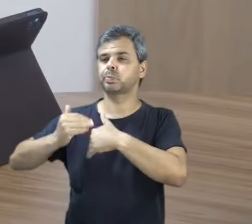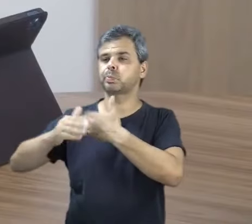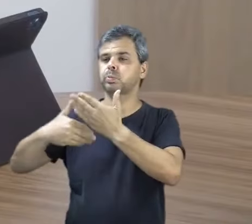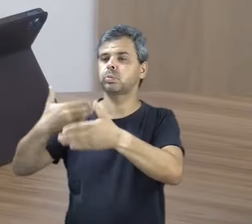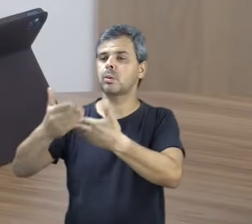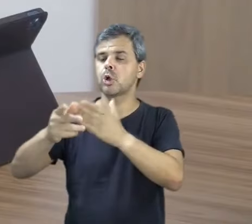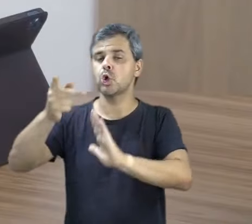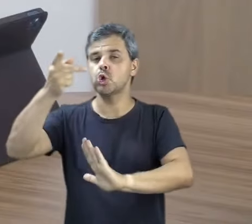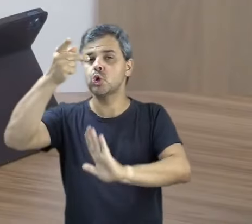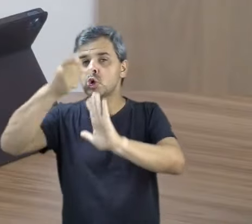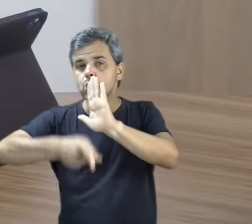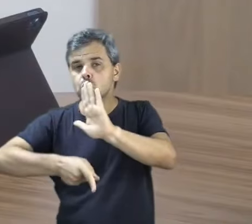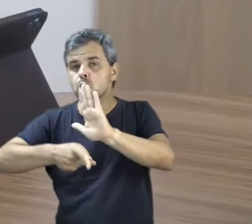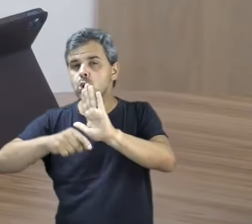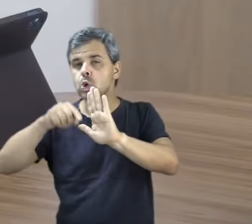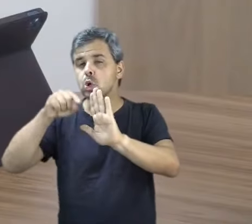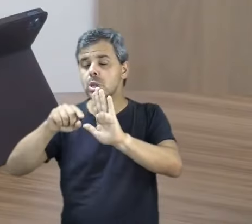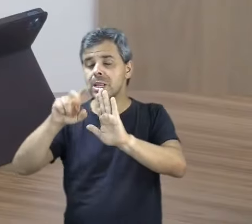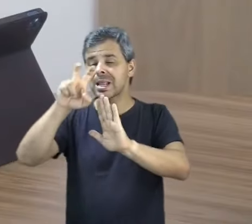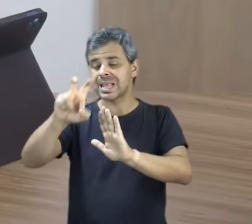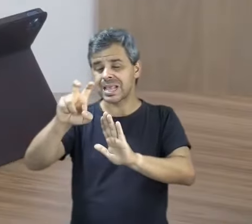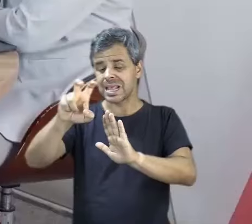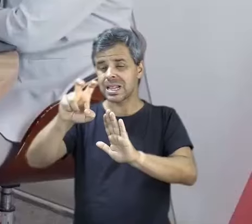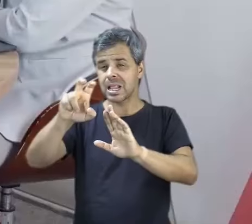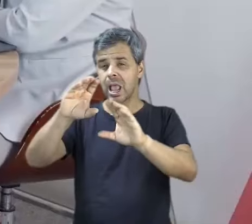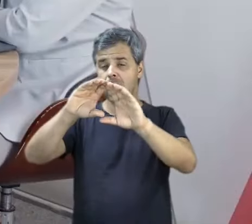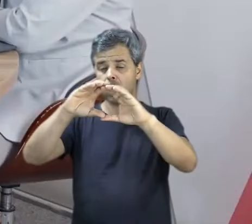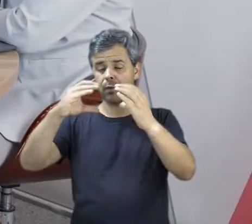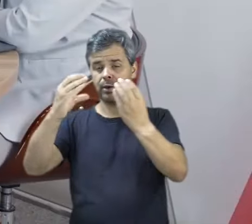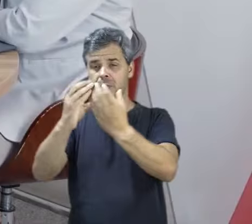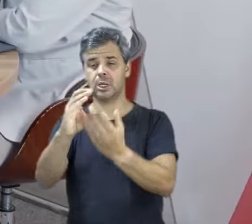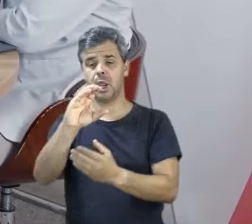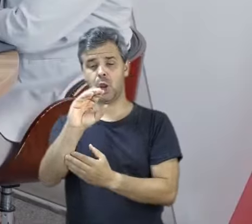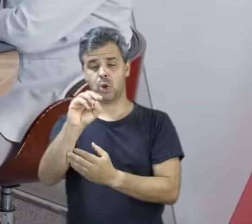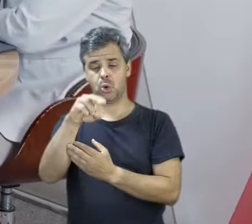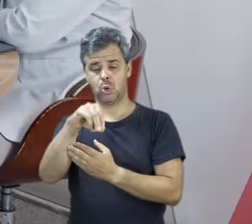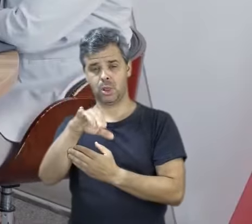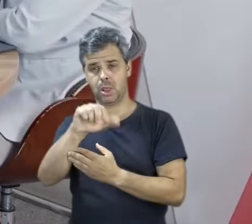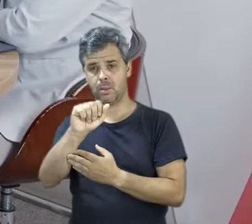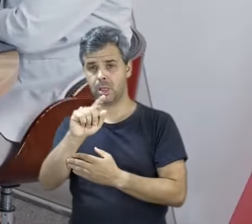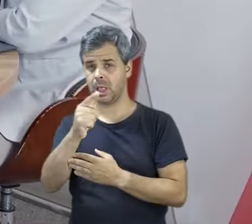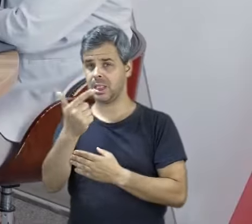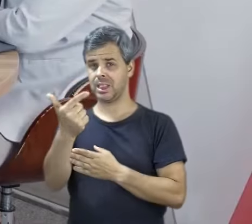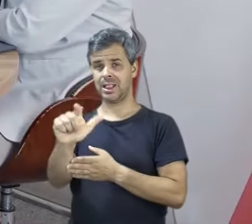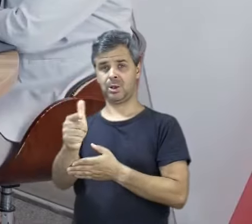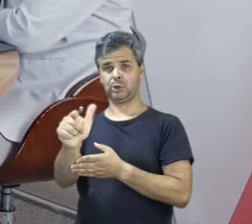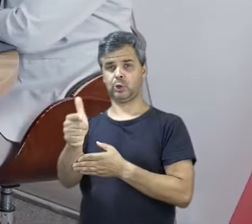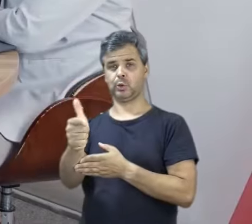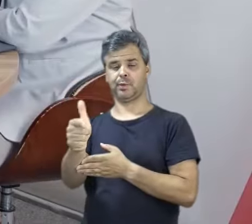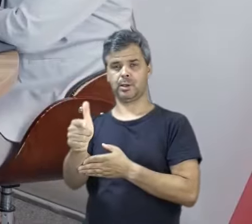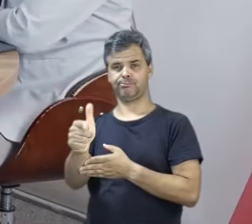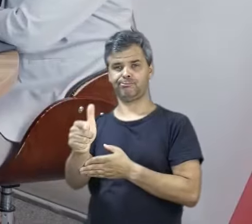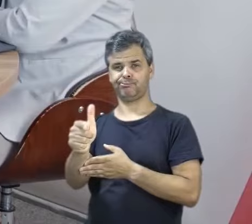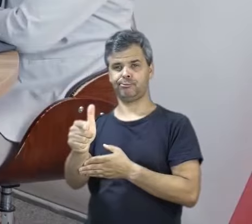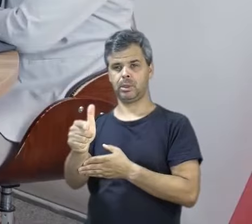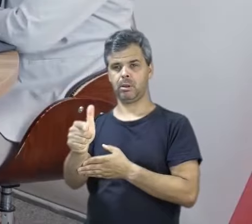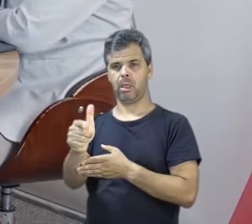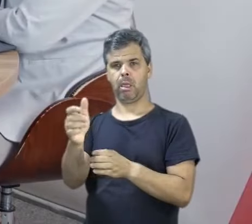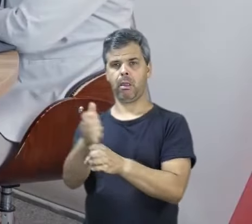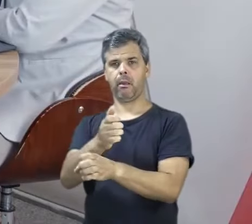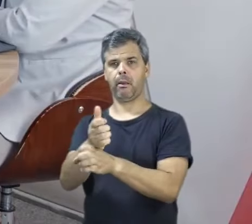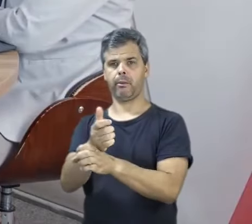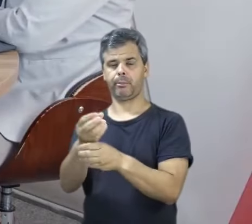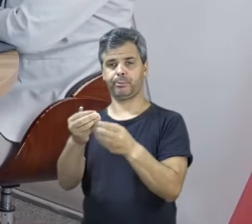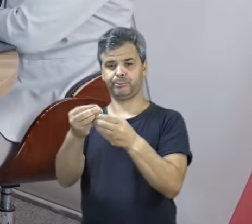de planejamento da 5ª CONAPI. Quer dizer, se não tivesse havido essa